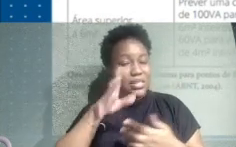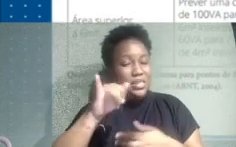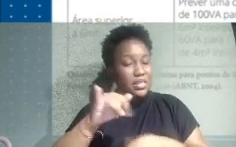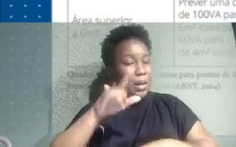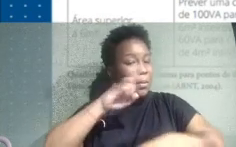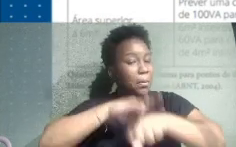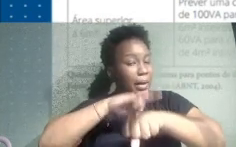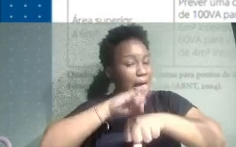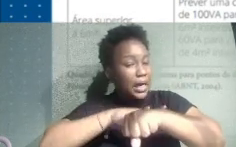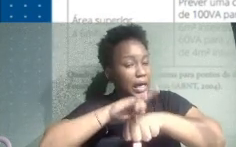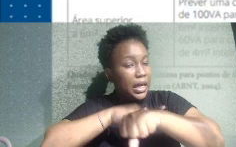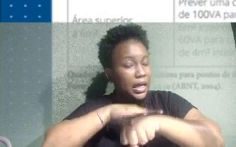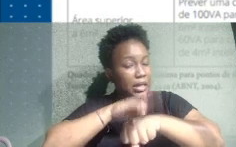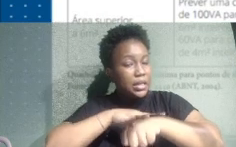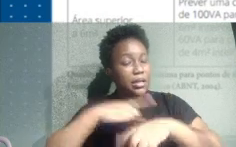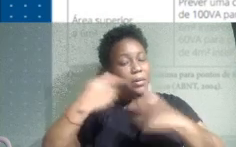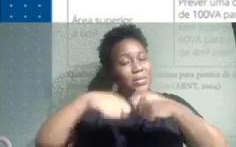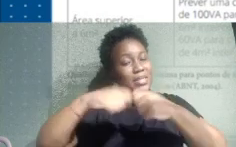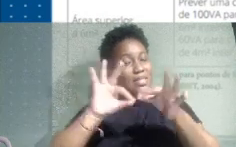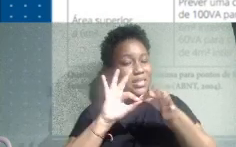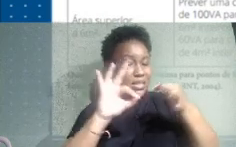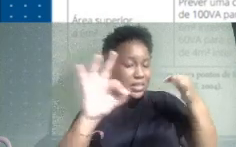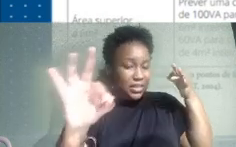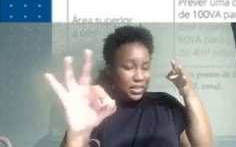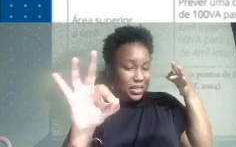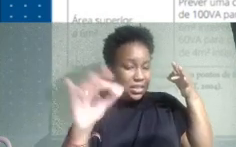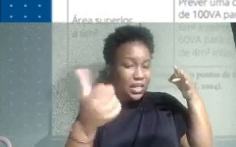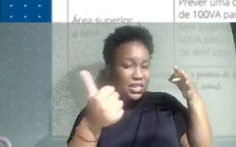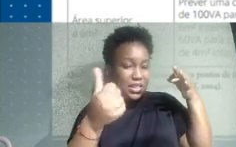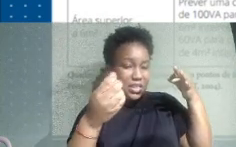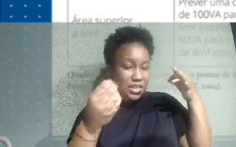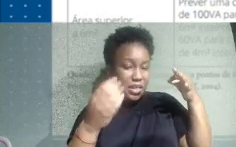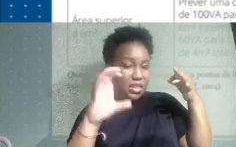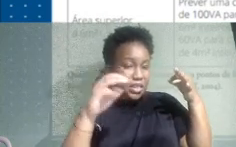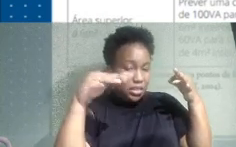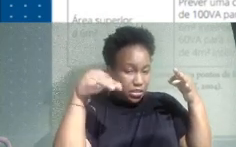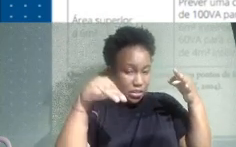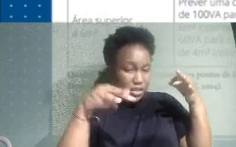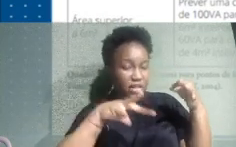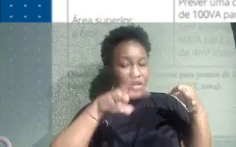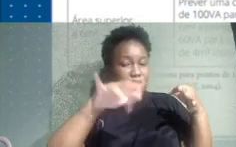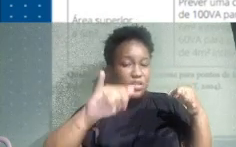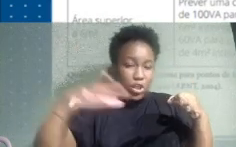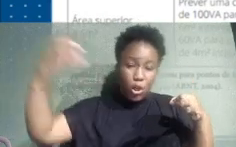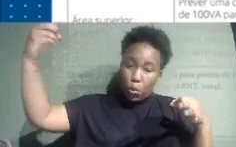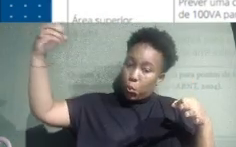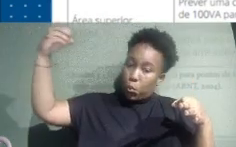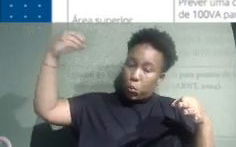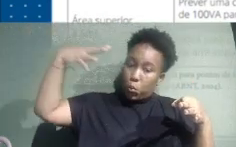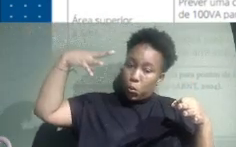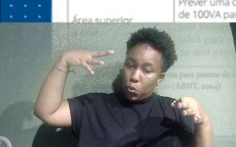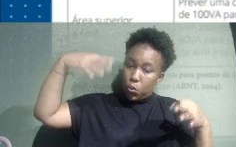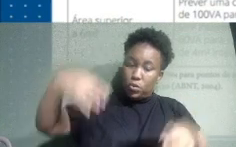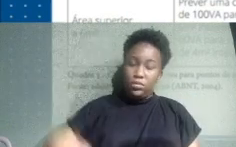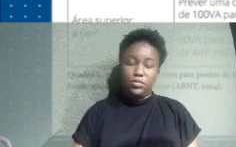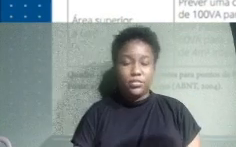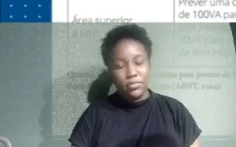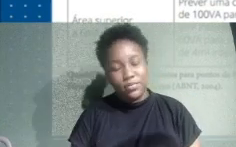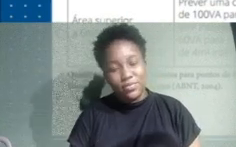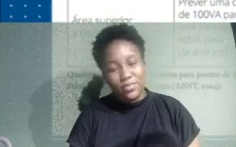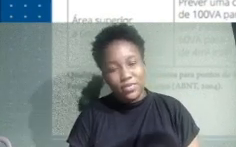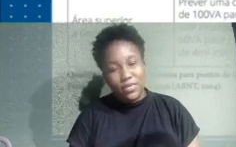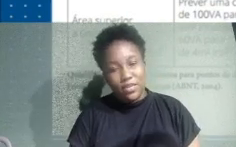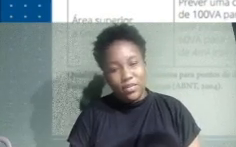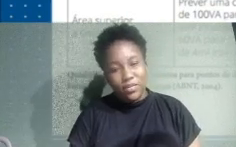locar arandelas a uma distância mínima de 60 centímetros do box, se você for fazer uma iluminação por arandelas. Se for uma área igual